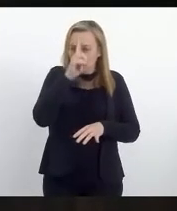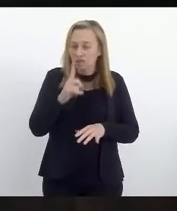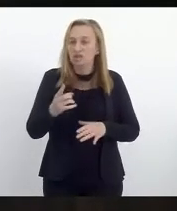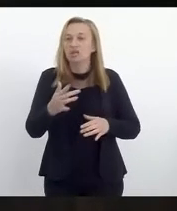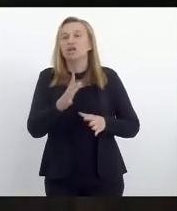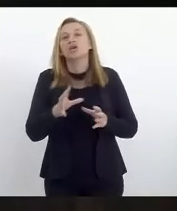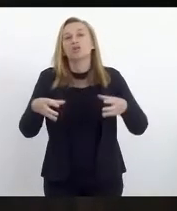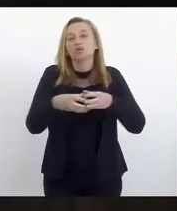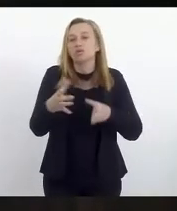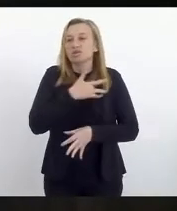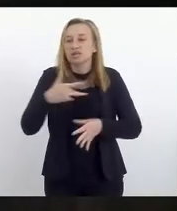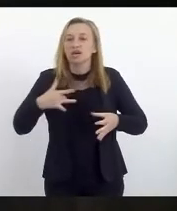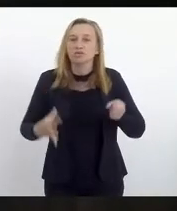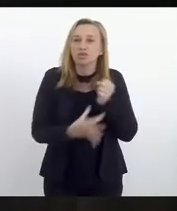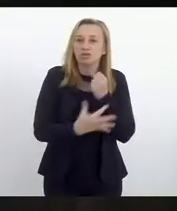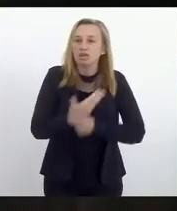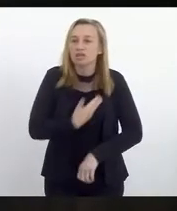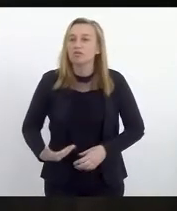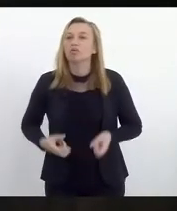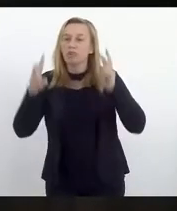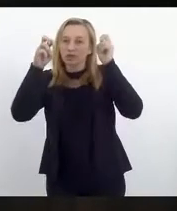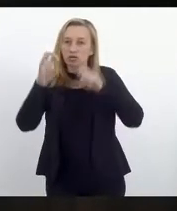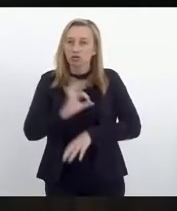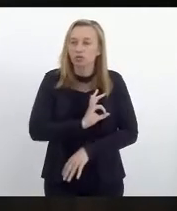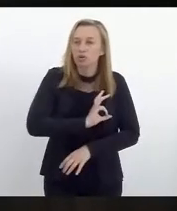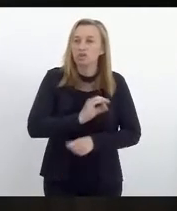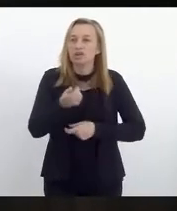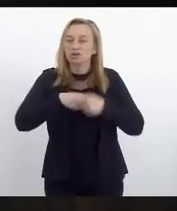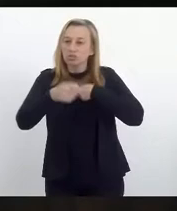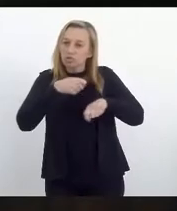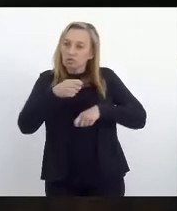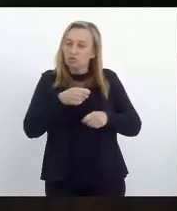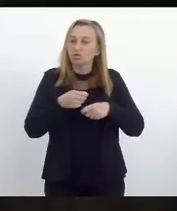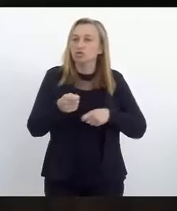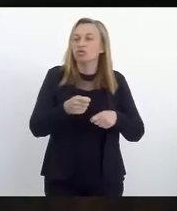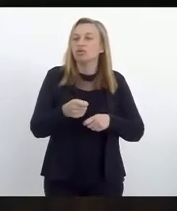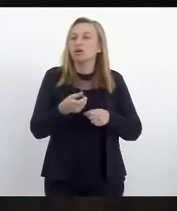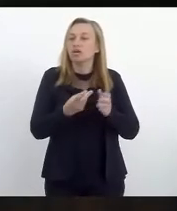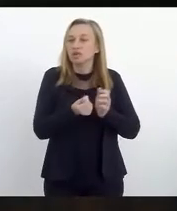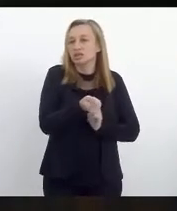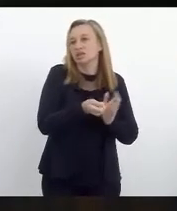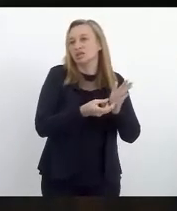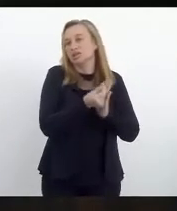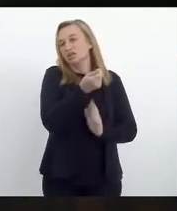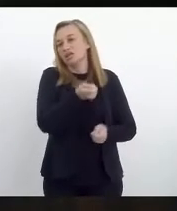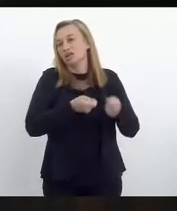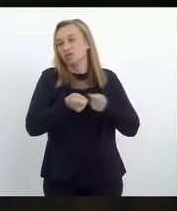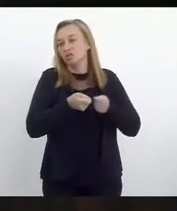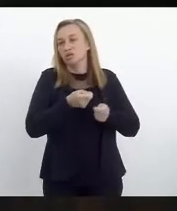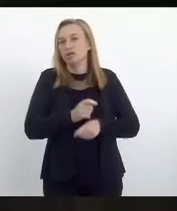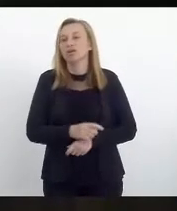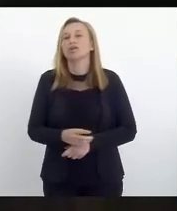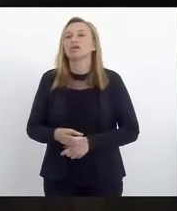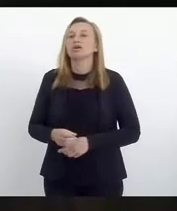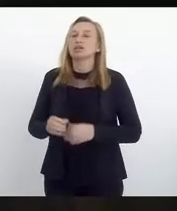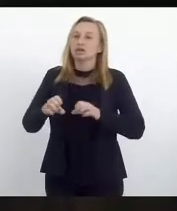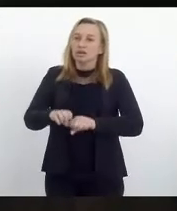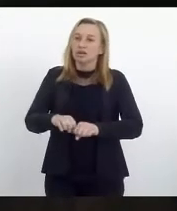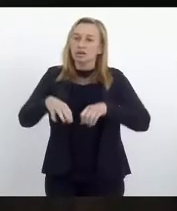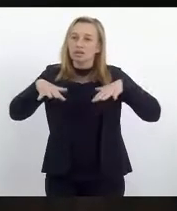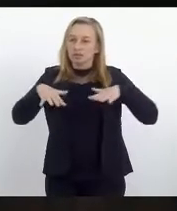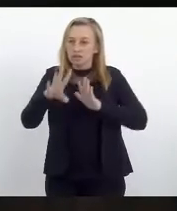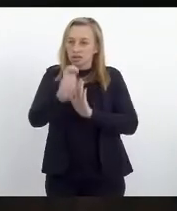Saúde, Segurança Pública, de Assuntos de Polícia, de Economia, Indústria e Comércio, de Orçamento, Finanças, Fiscalização Financeira e Controle, às emendas